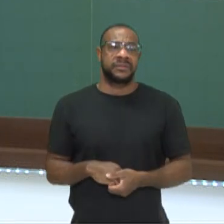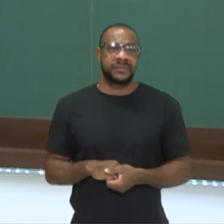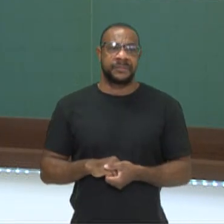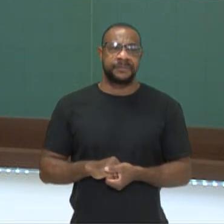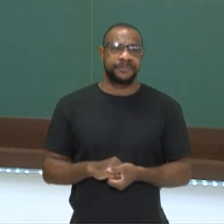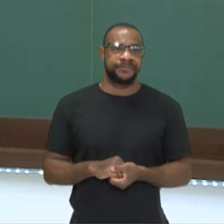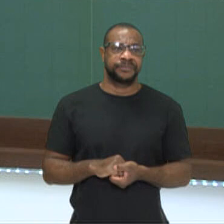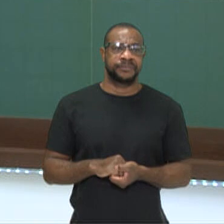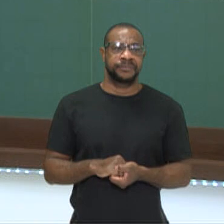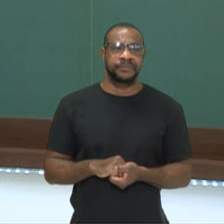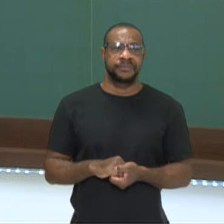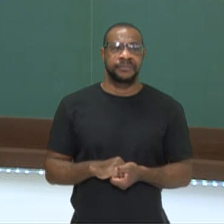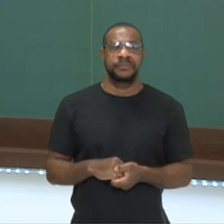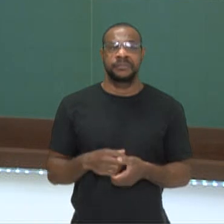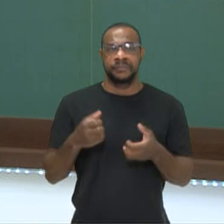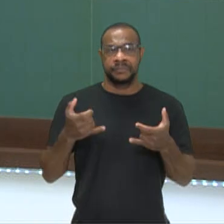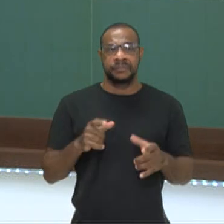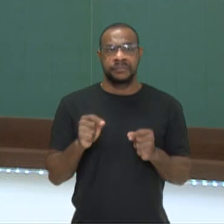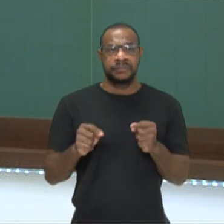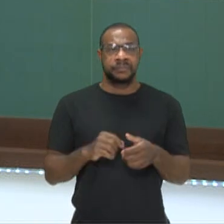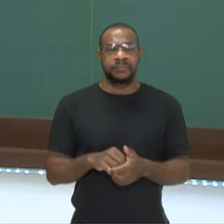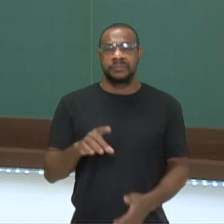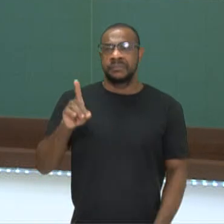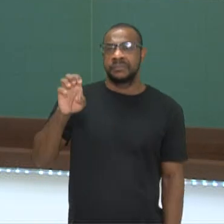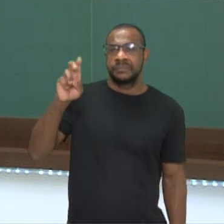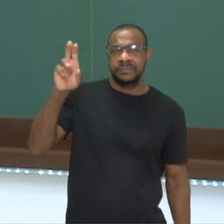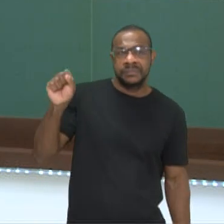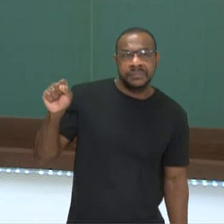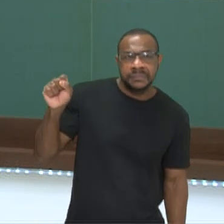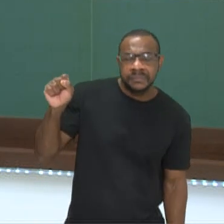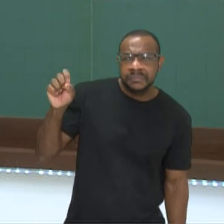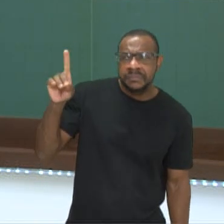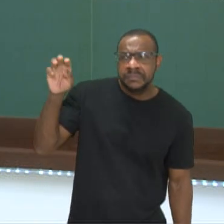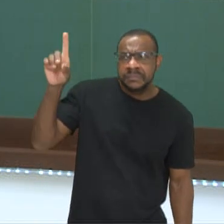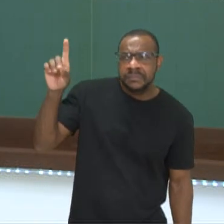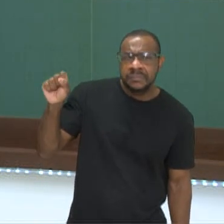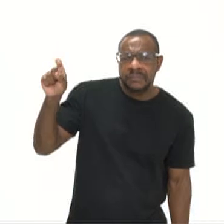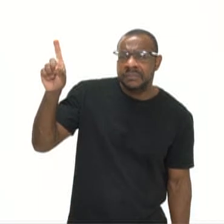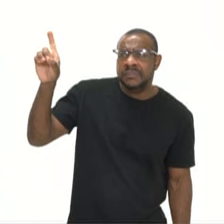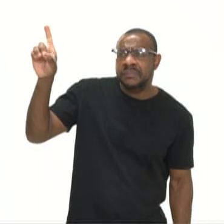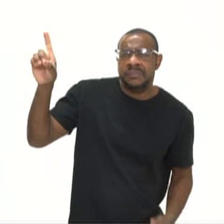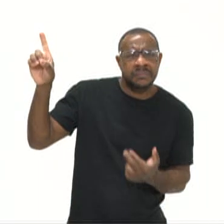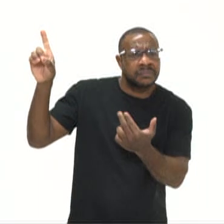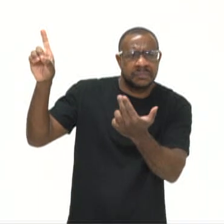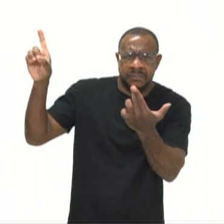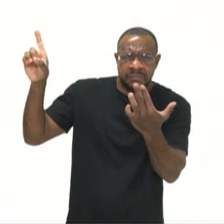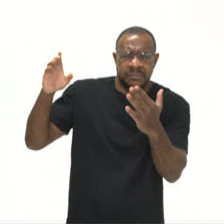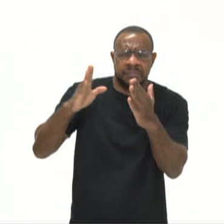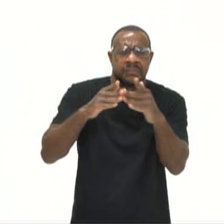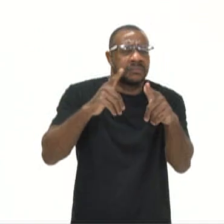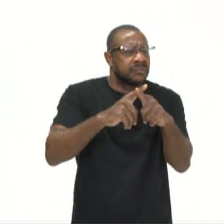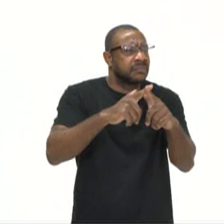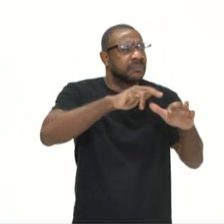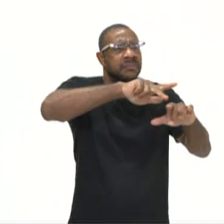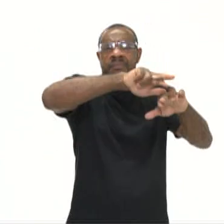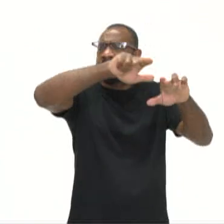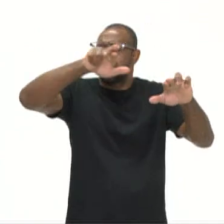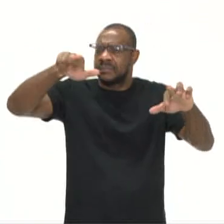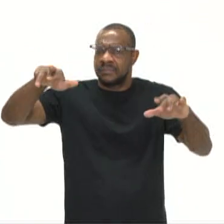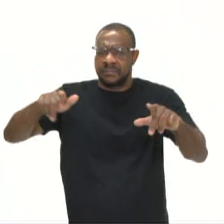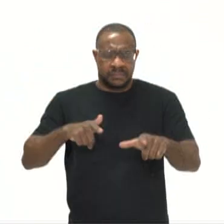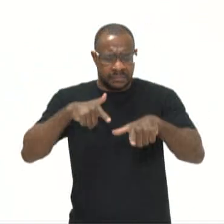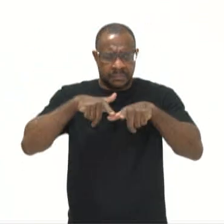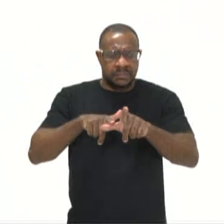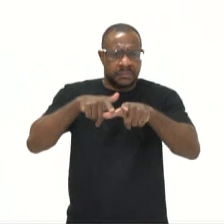matriz africana. E ela diz, Deus, se perguntando, Deus, o mesmo Deus da igreja é o mesmo Deus do candomblé.